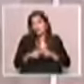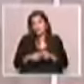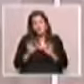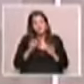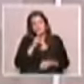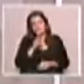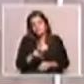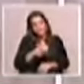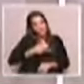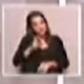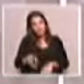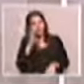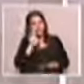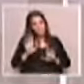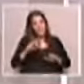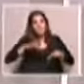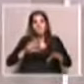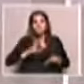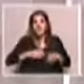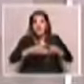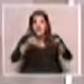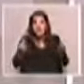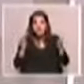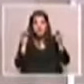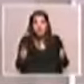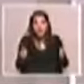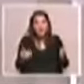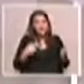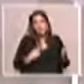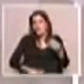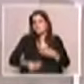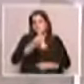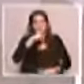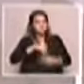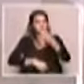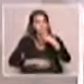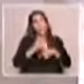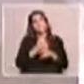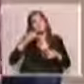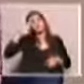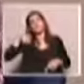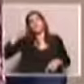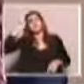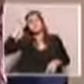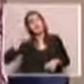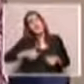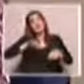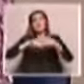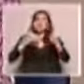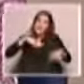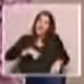confessar. Senhora doutora, desculpe, mas eu se tenho um queijo grande aberto à minha frente, não descanso, porque eu sei que ele se vai estragar. É melhor estragar cá dentro.